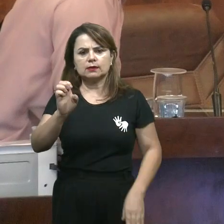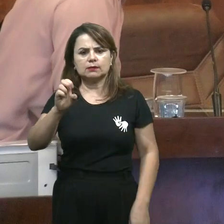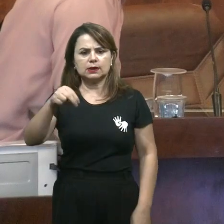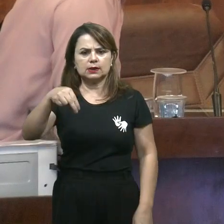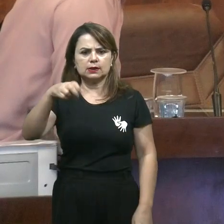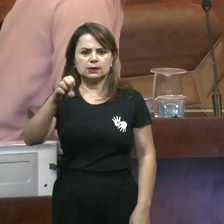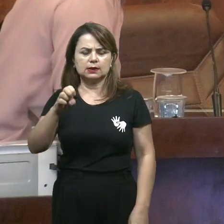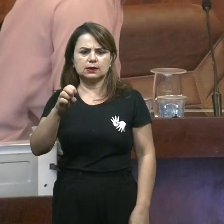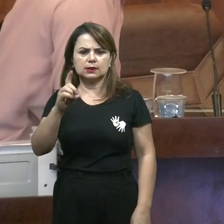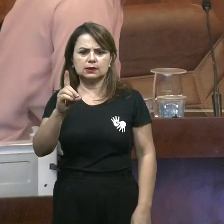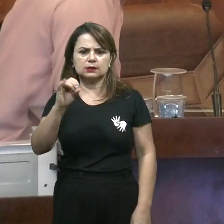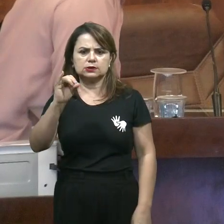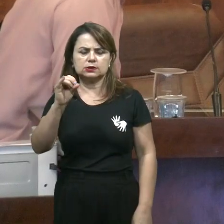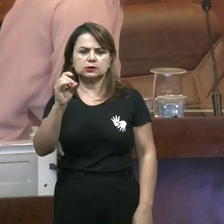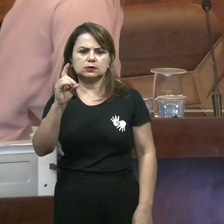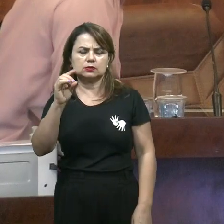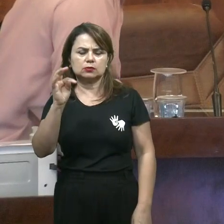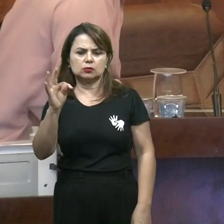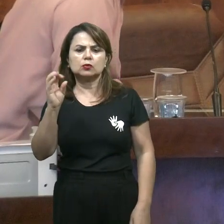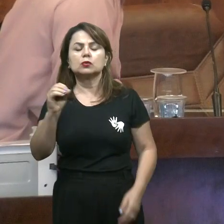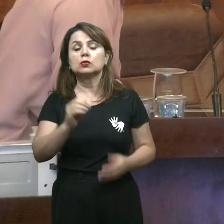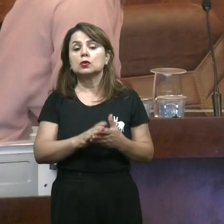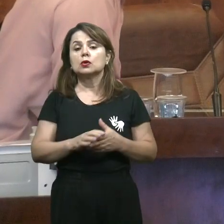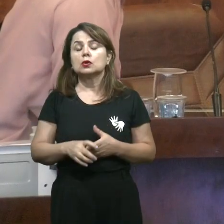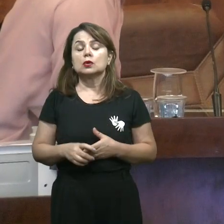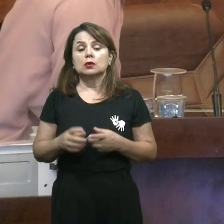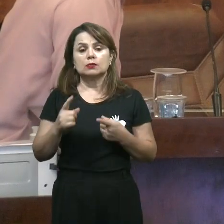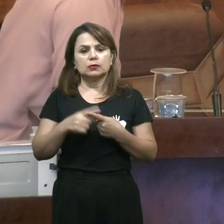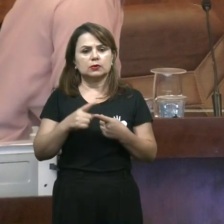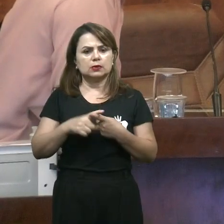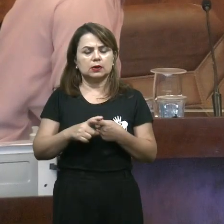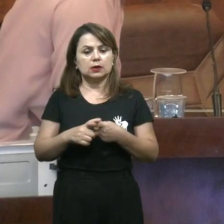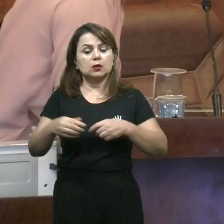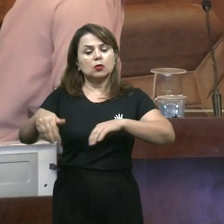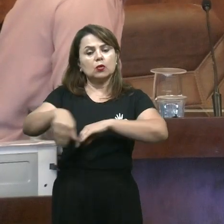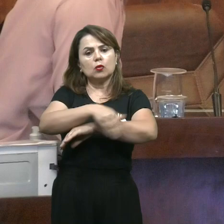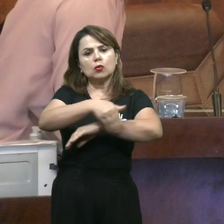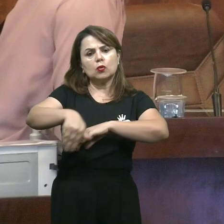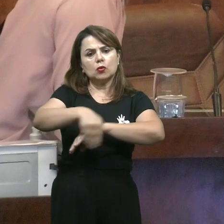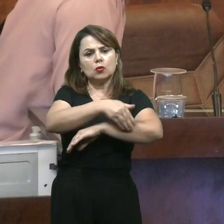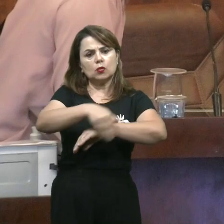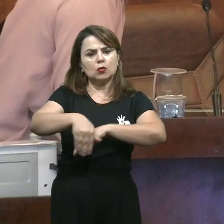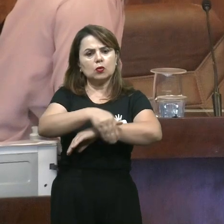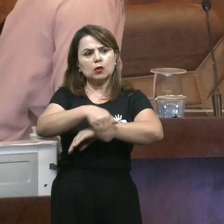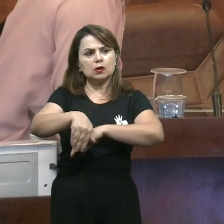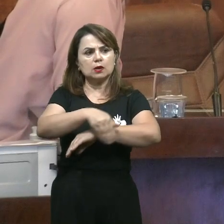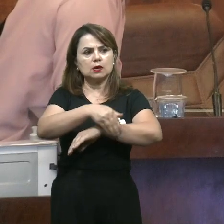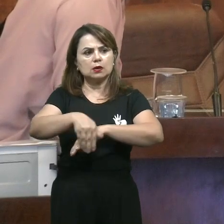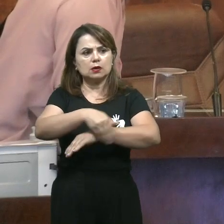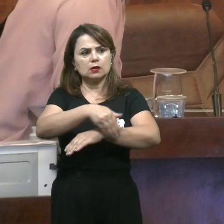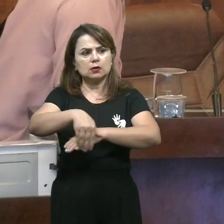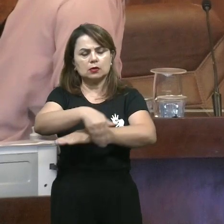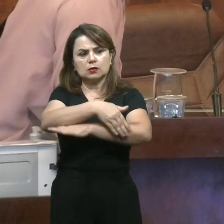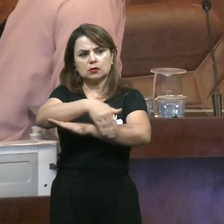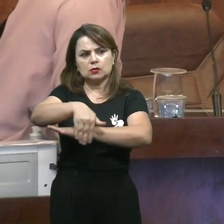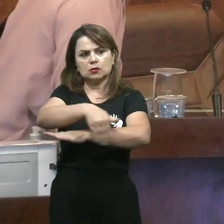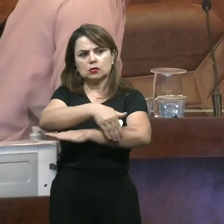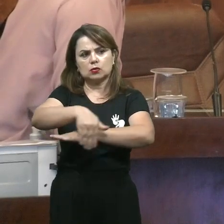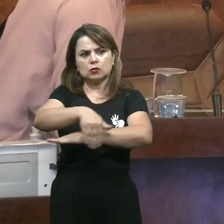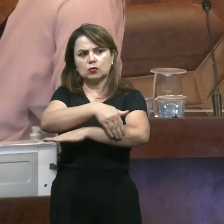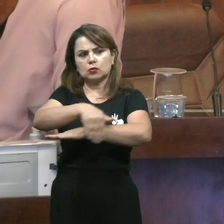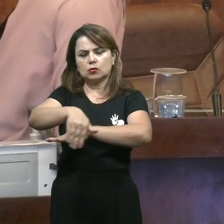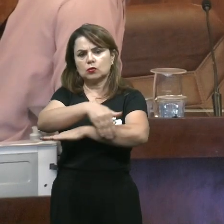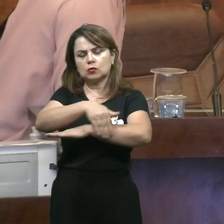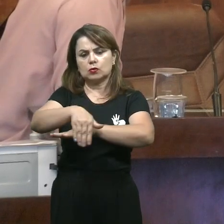no bairro César de Almeida, haja vista que, referida via, tem experimentado